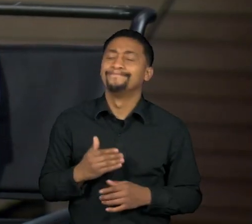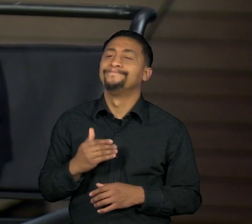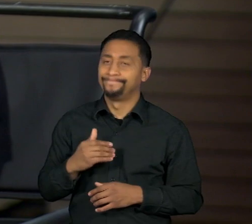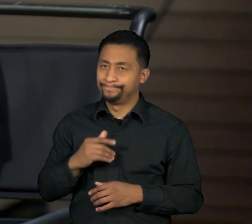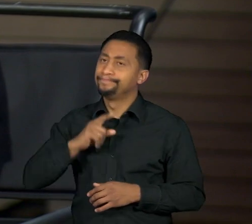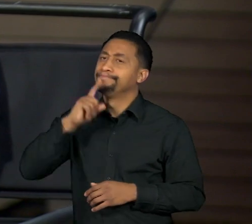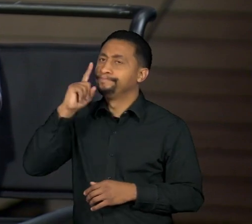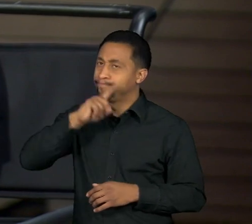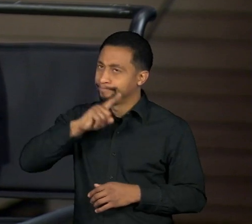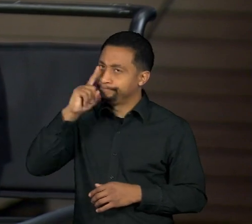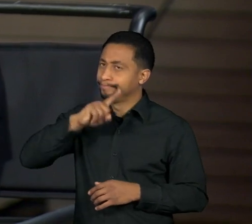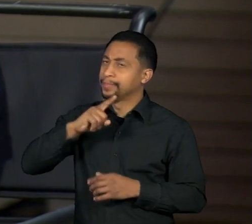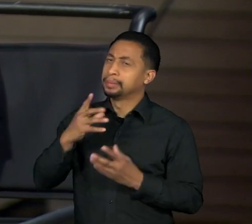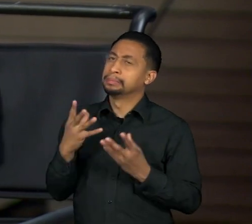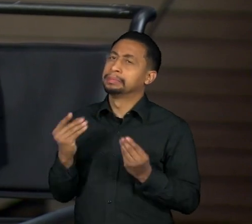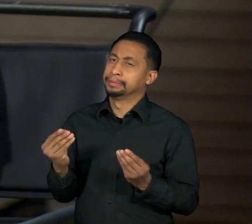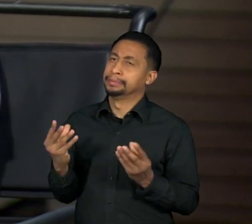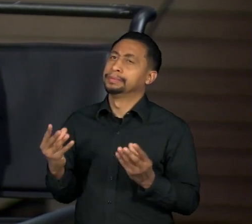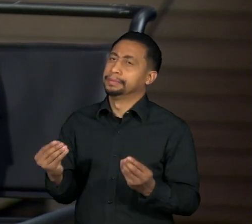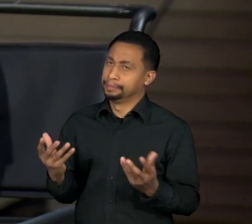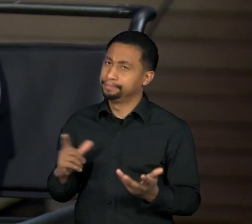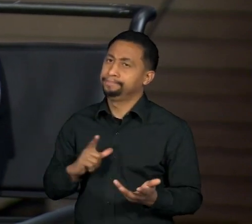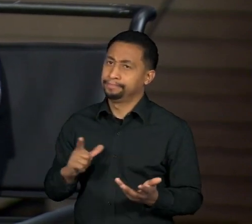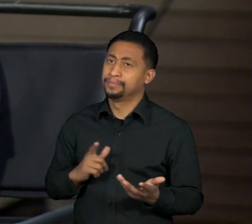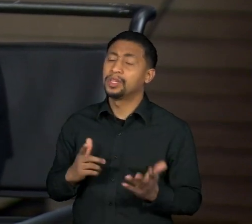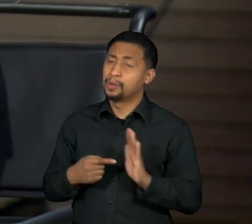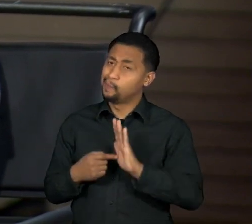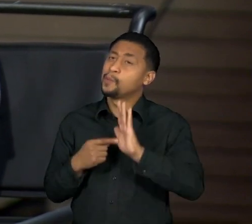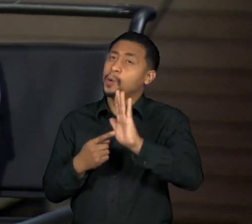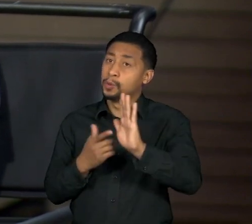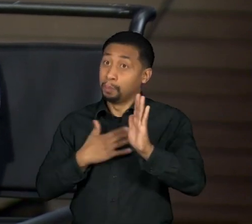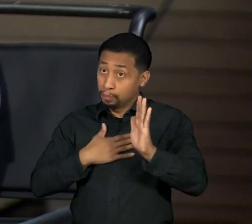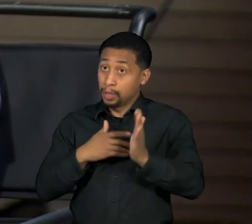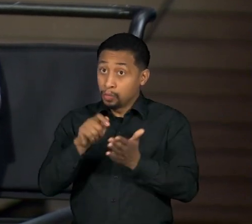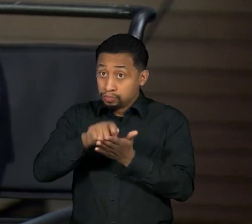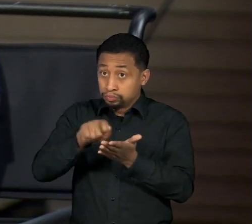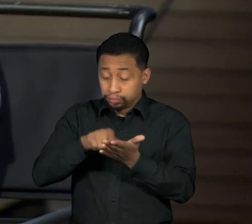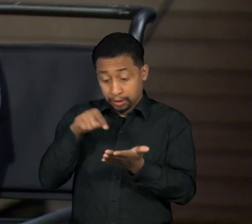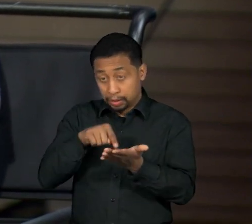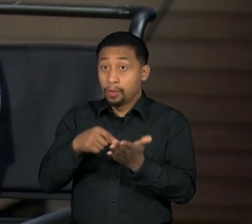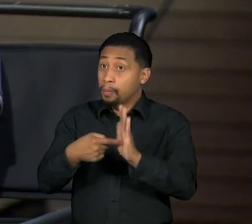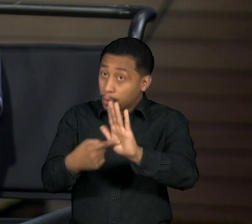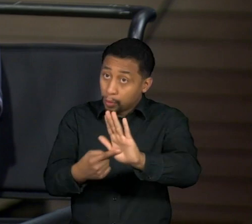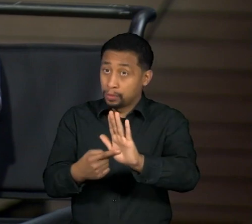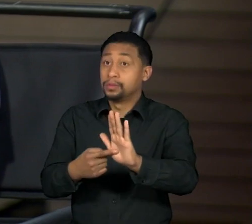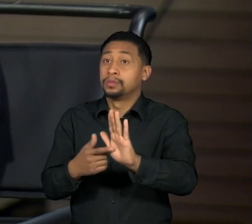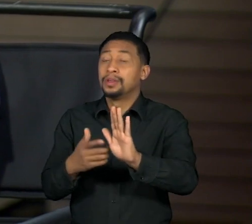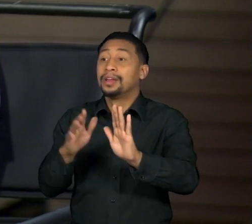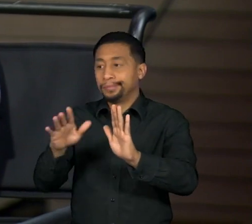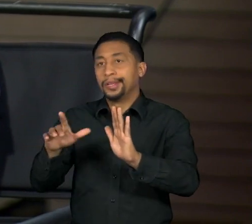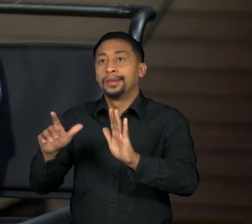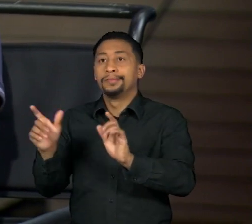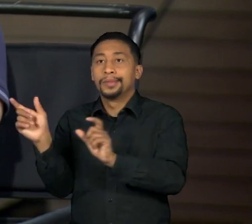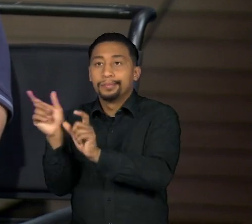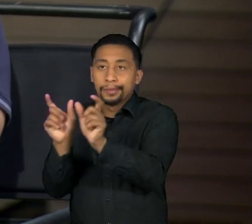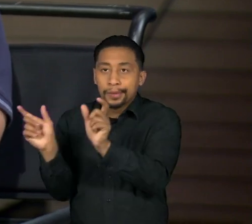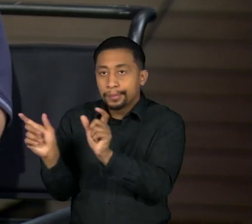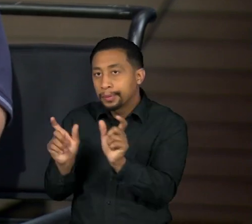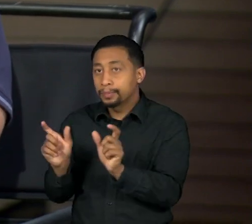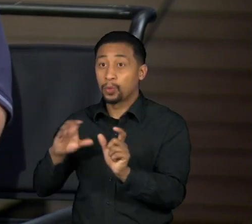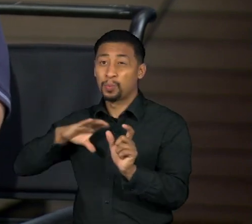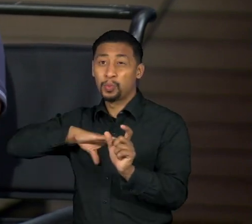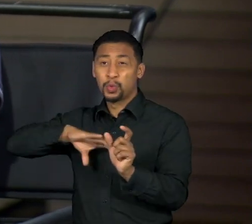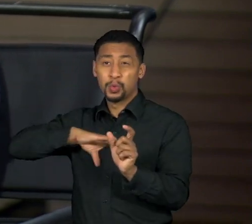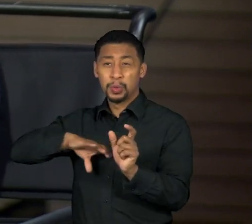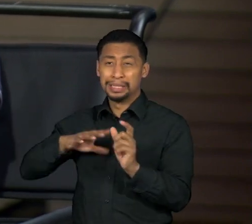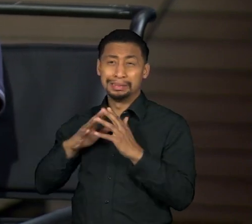falha. Até o que é legal que eu mostro esses exemplos lá. Mas voltando a dizer, ele trazia falhas, inclusive com o português bem